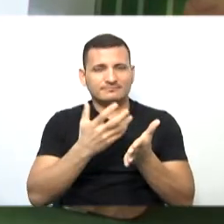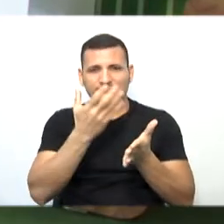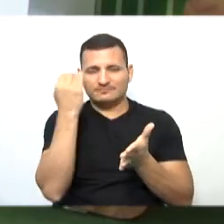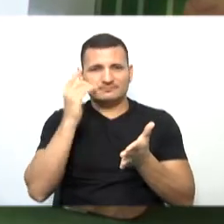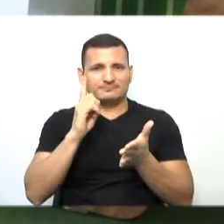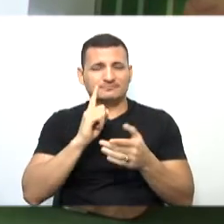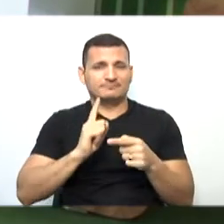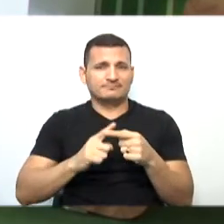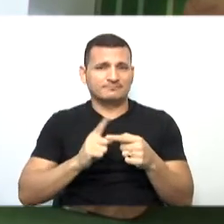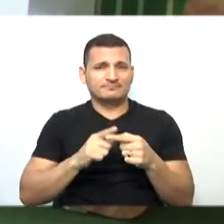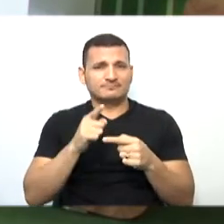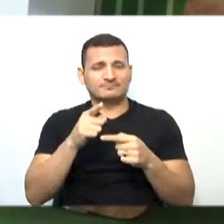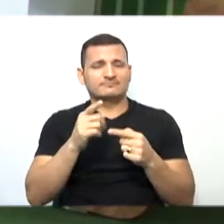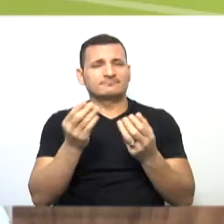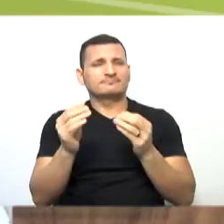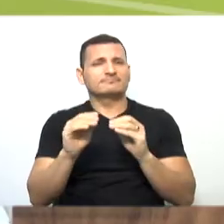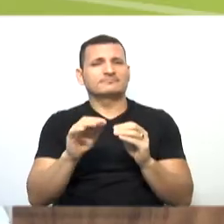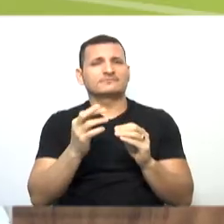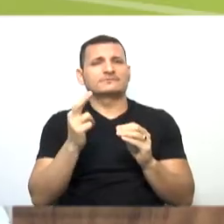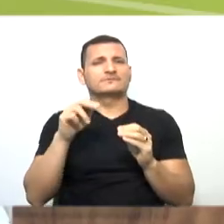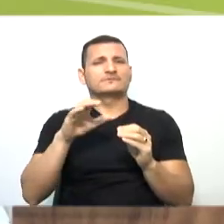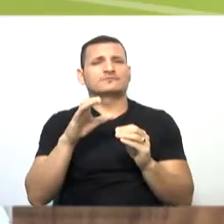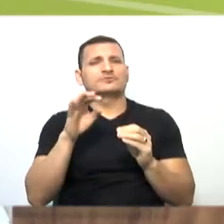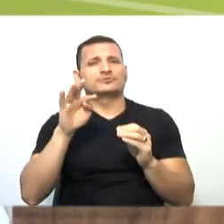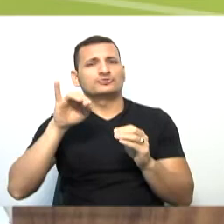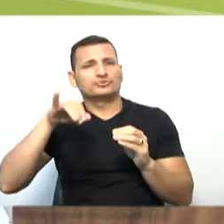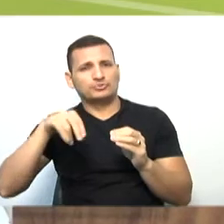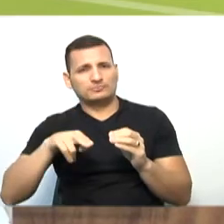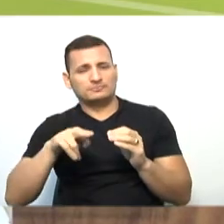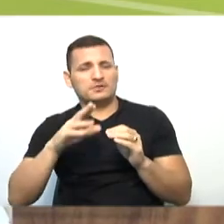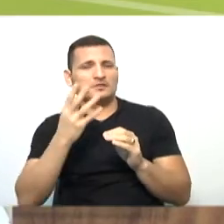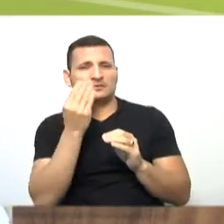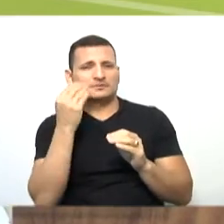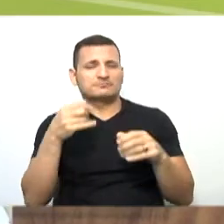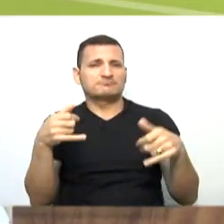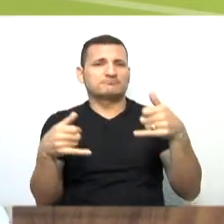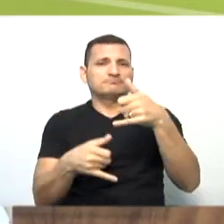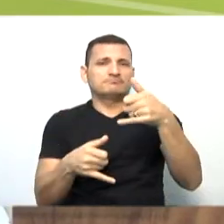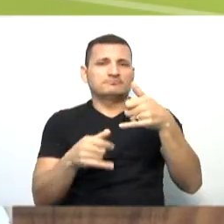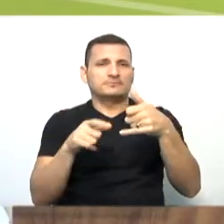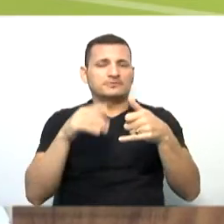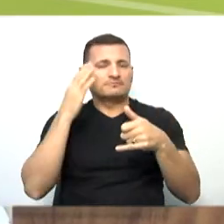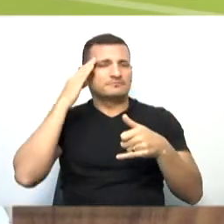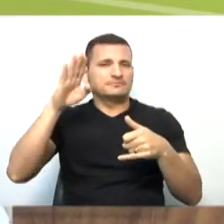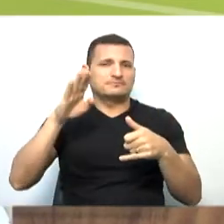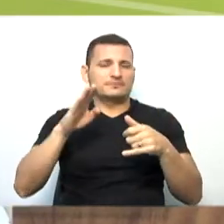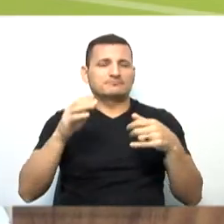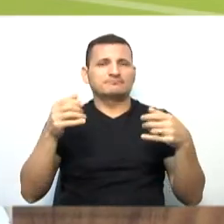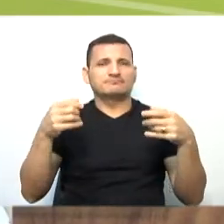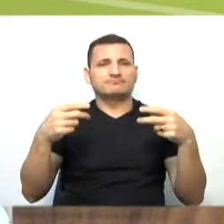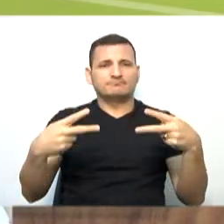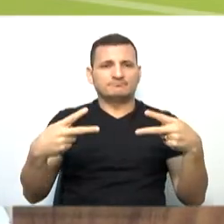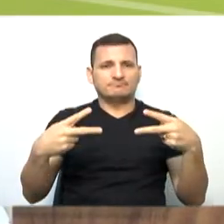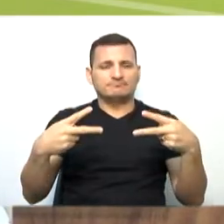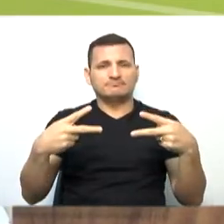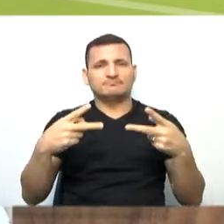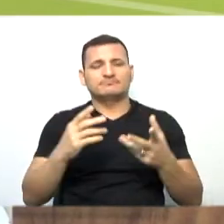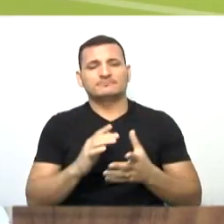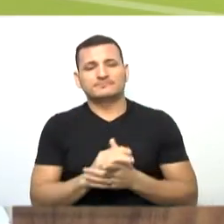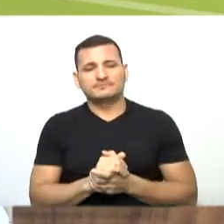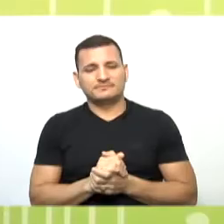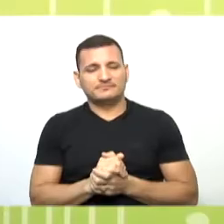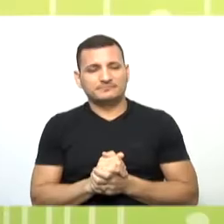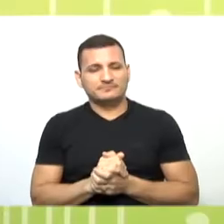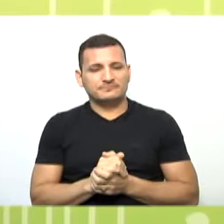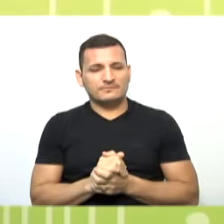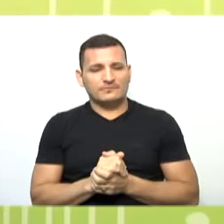Porque senão você acaba editando a função e acaba esquecendo do script. Então, é principal. Isso. fazer essa parte de script, tá? Não esquece disso não. Isso